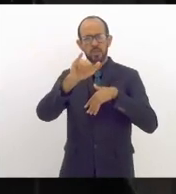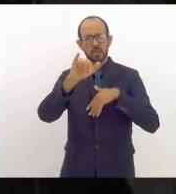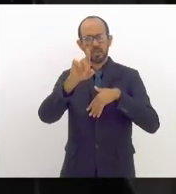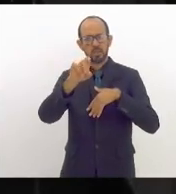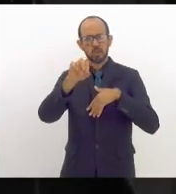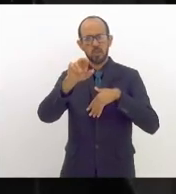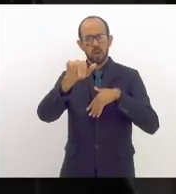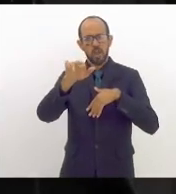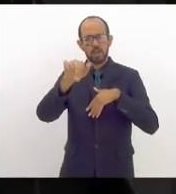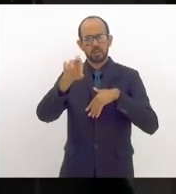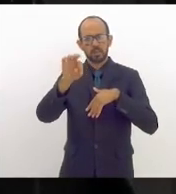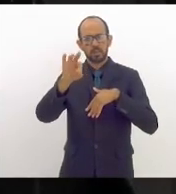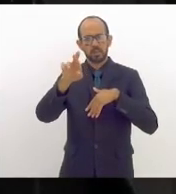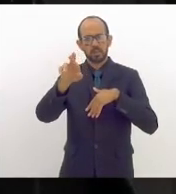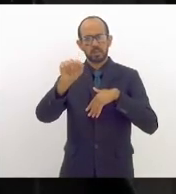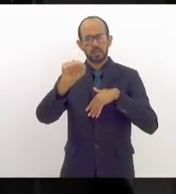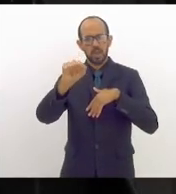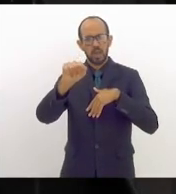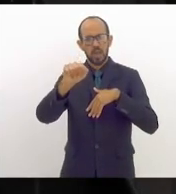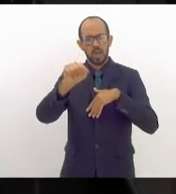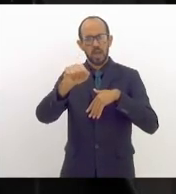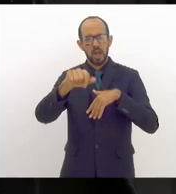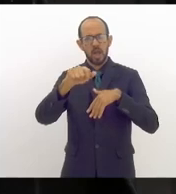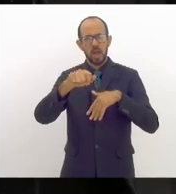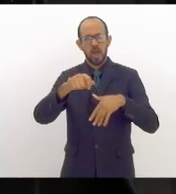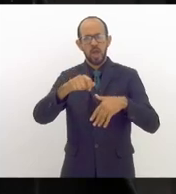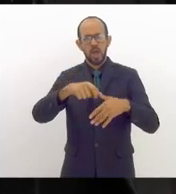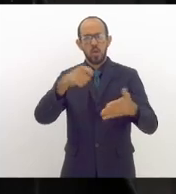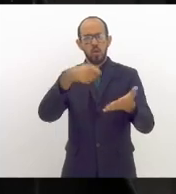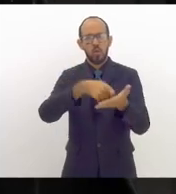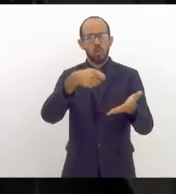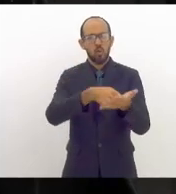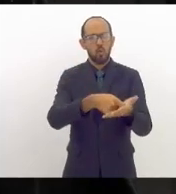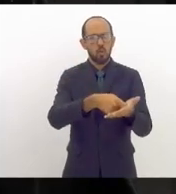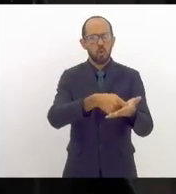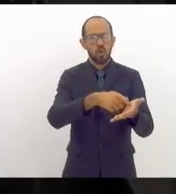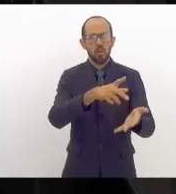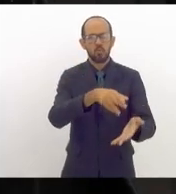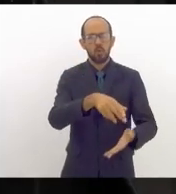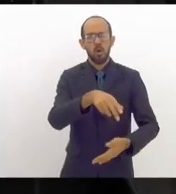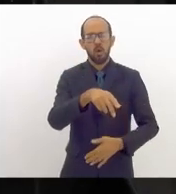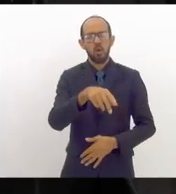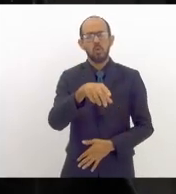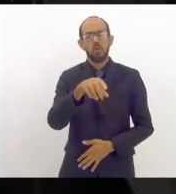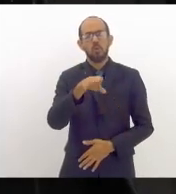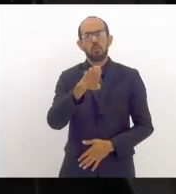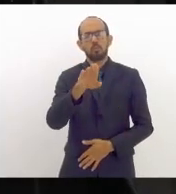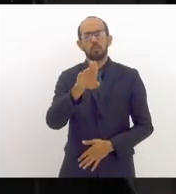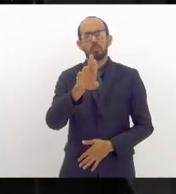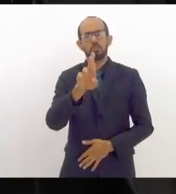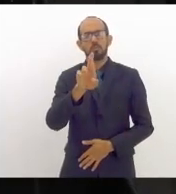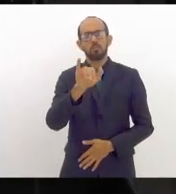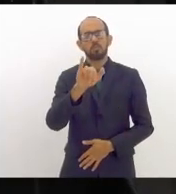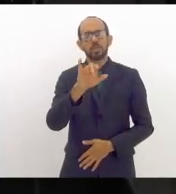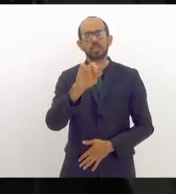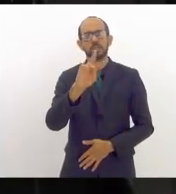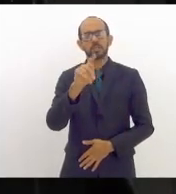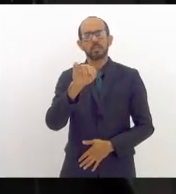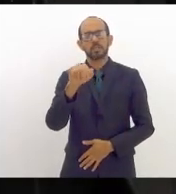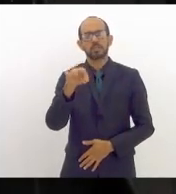a um torturador como no caso do coronel brilhante ustra um torturador confesso